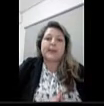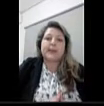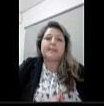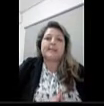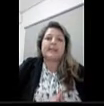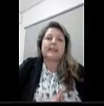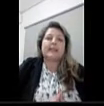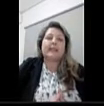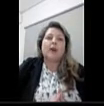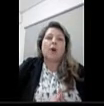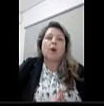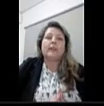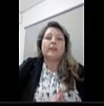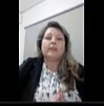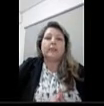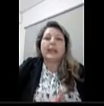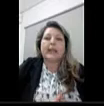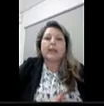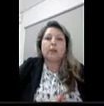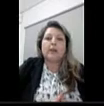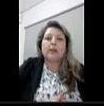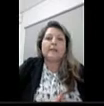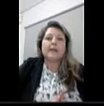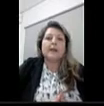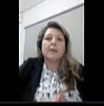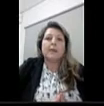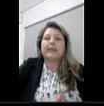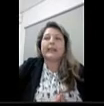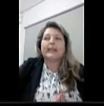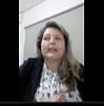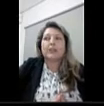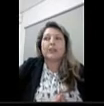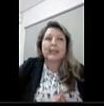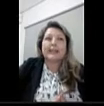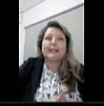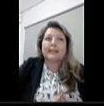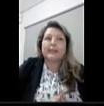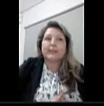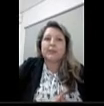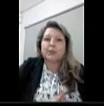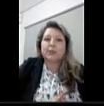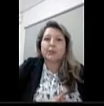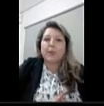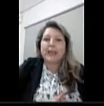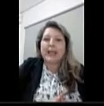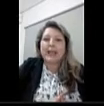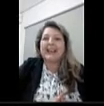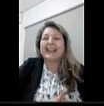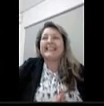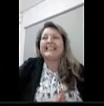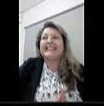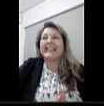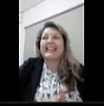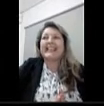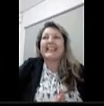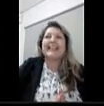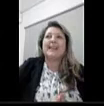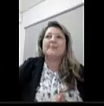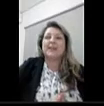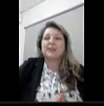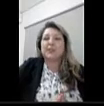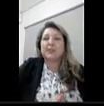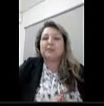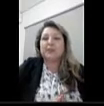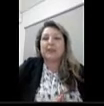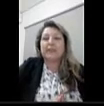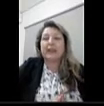perceber, dizer que, olha, não vou apagar a lousa porque tem gente que ainda não terminou de copiar, né? E aí, de